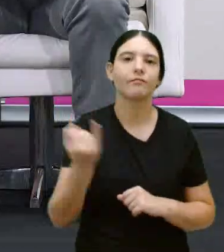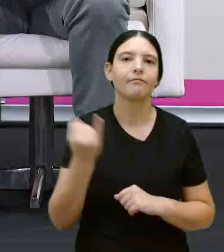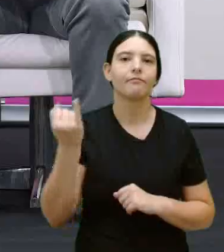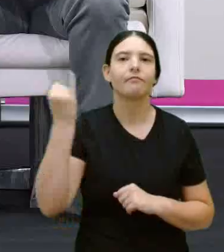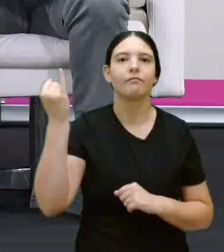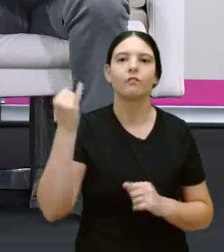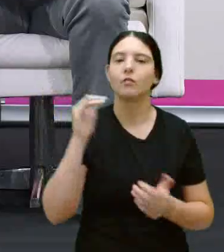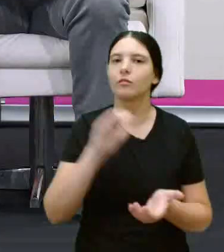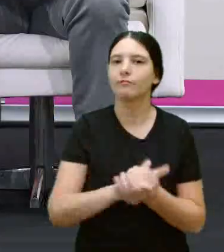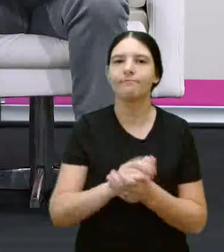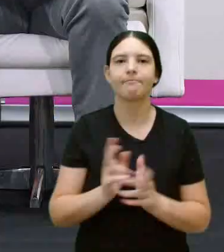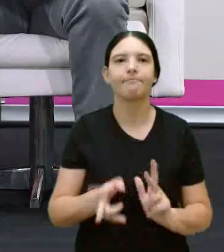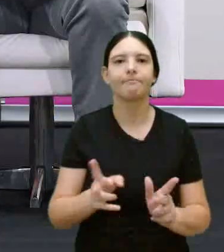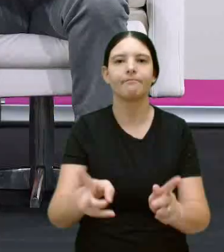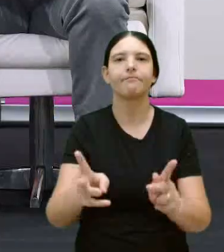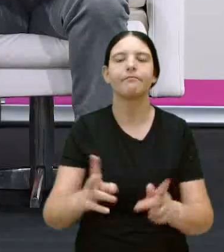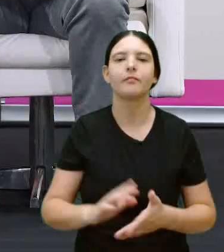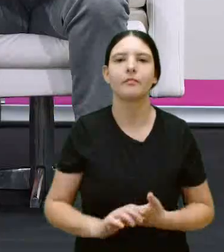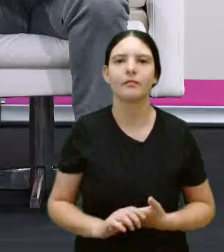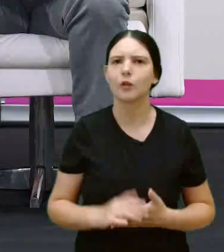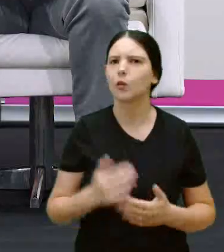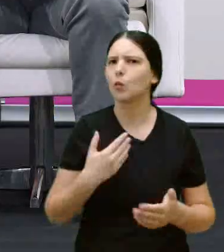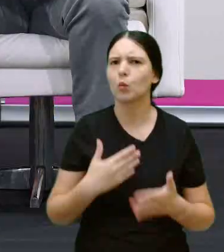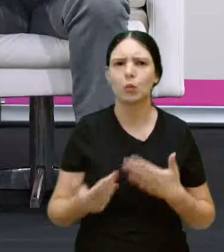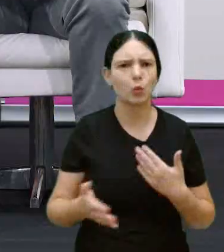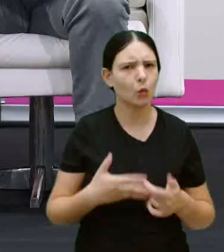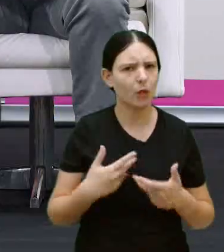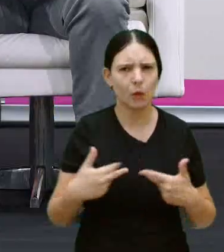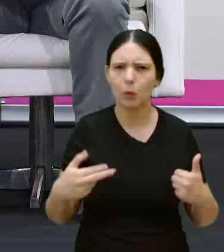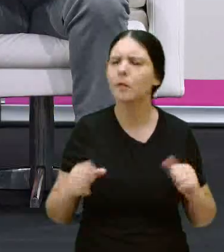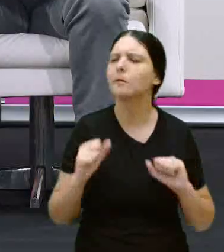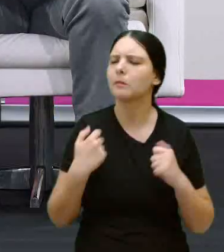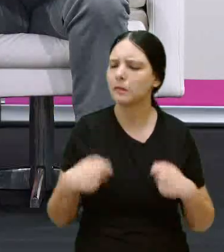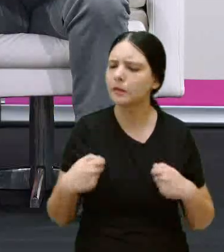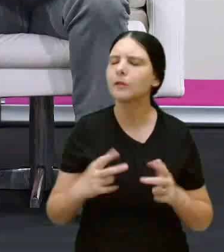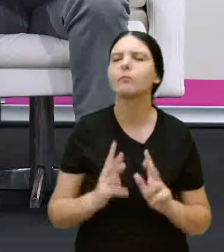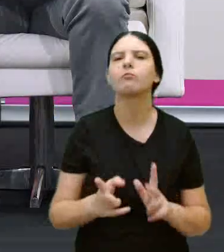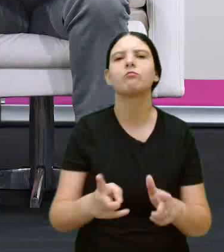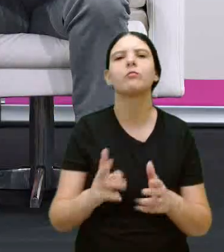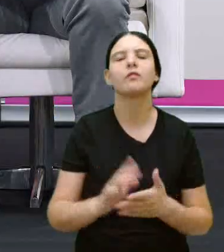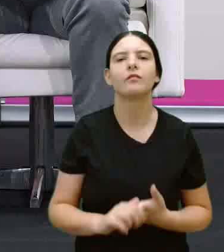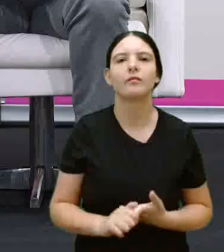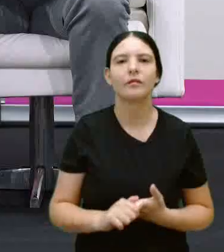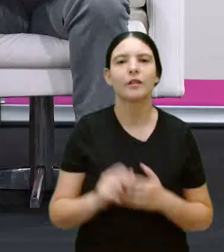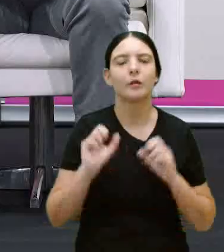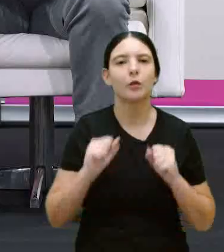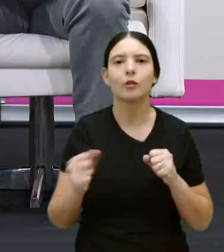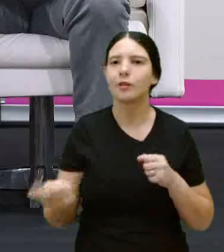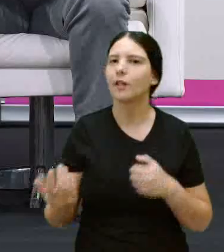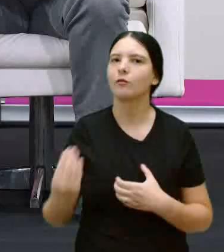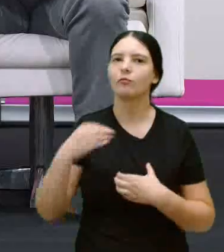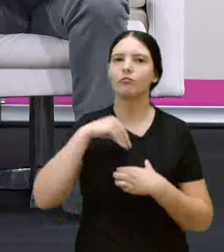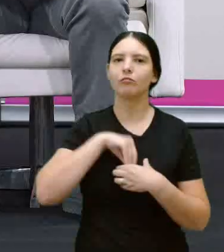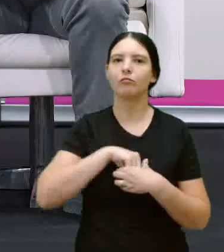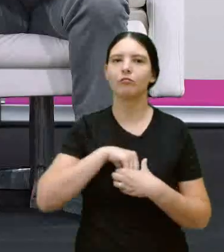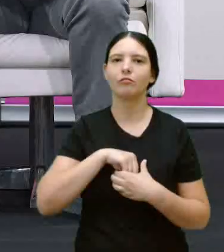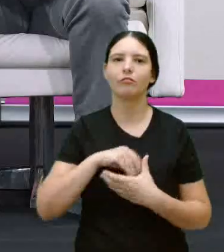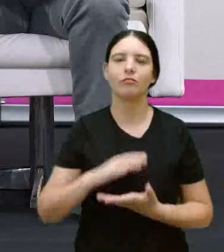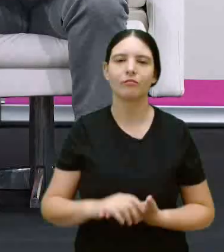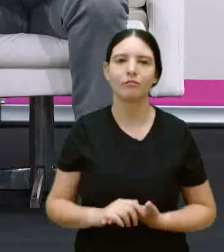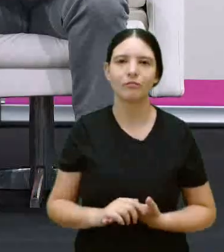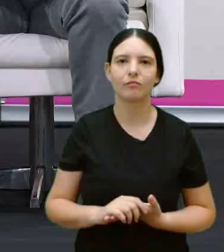casamento a qualquer custo. Isso pode estar introjetado em você. Um bom